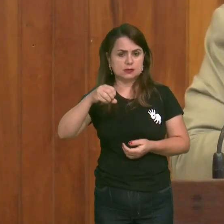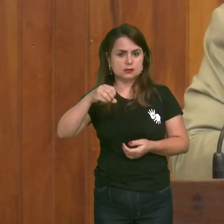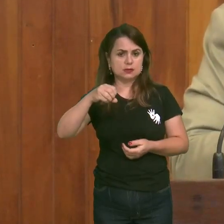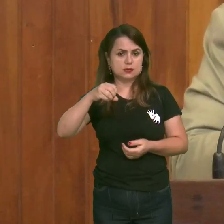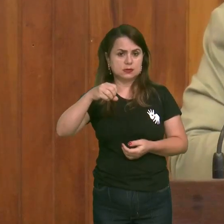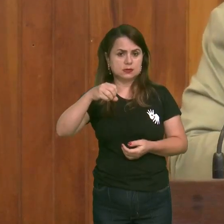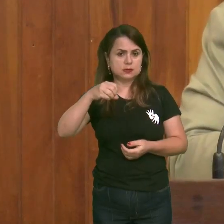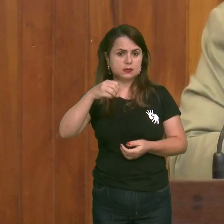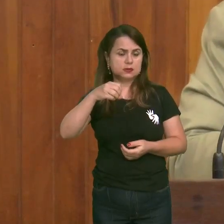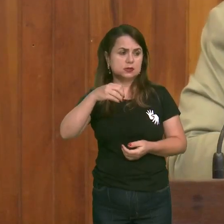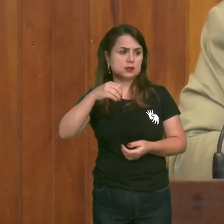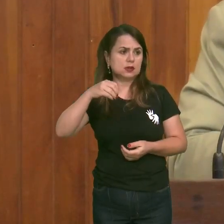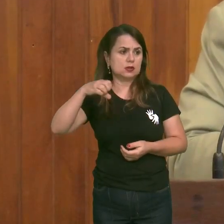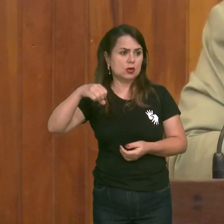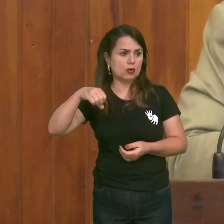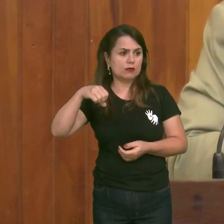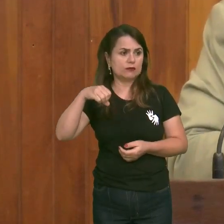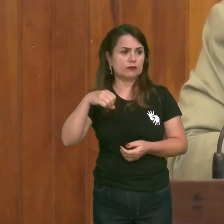atenção